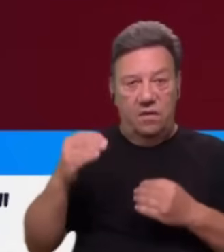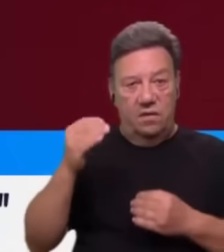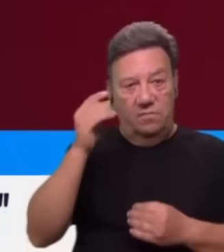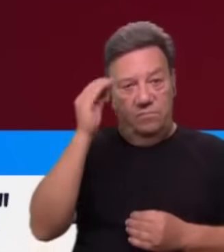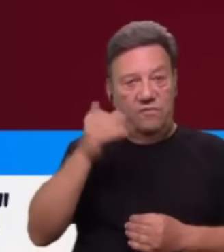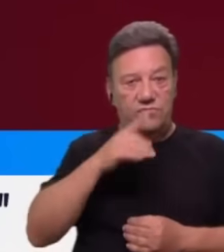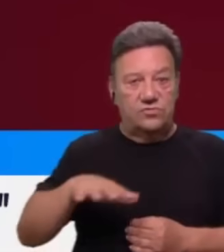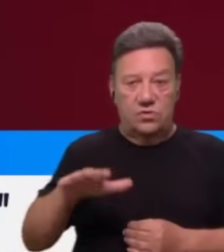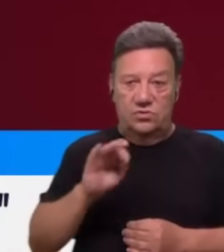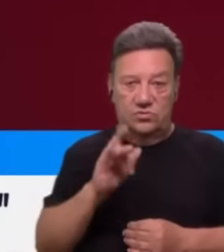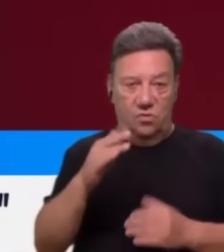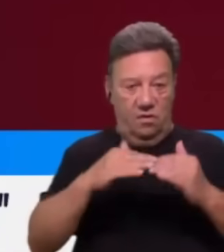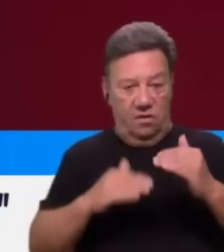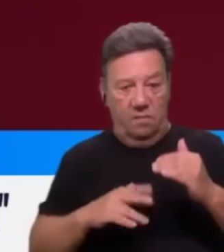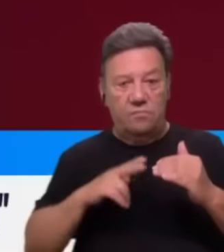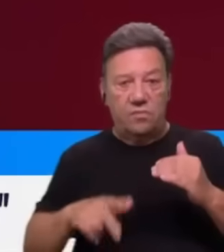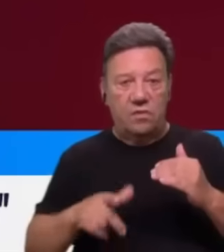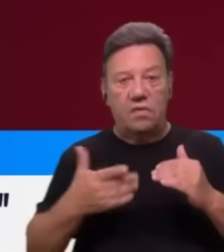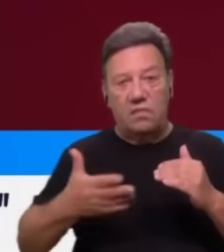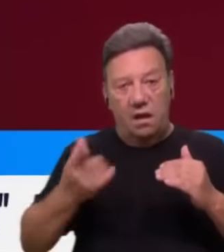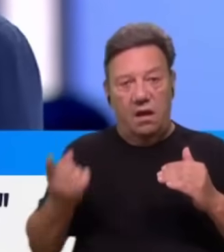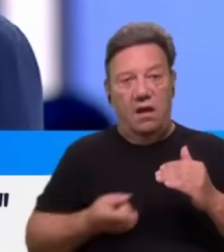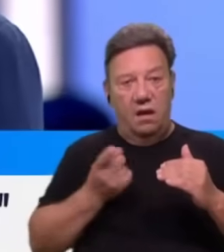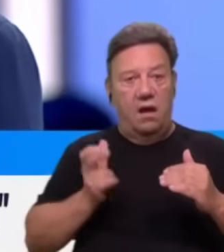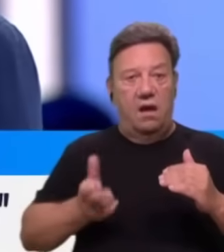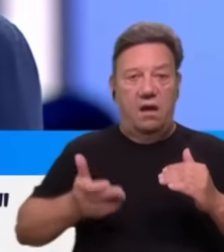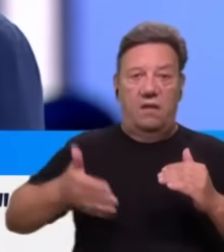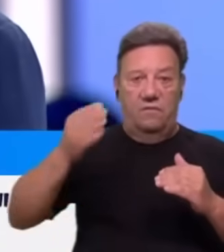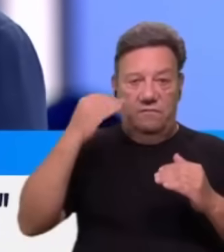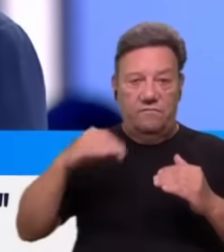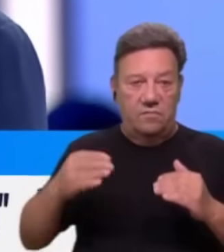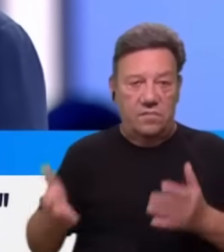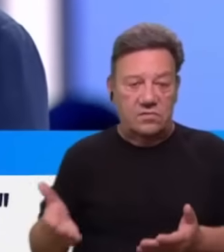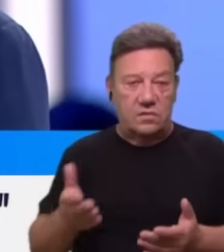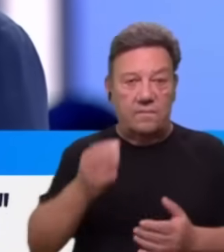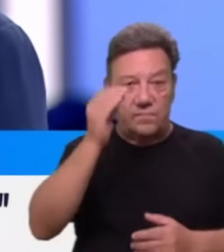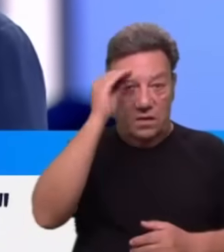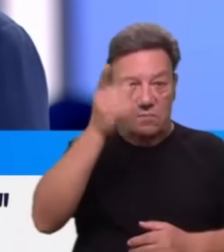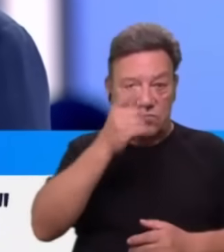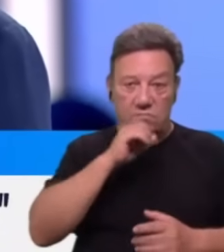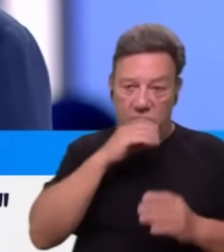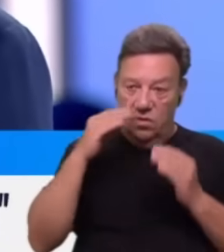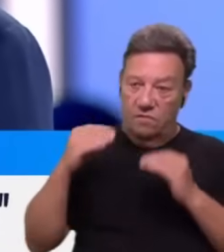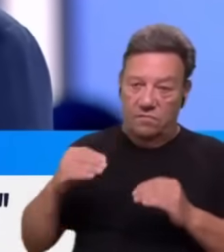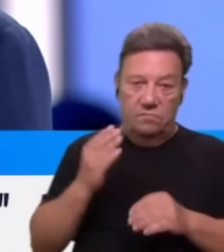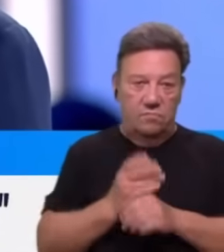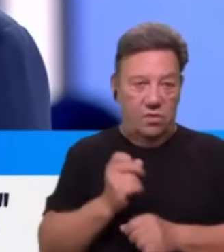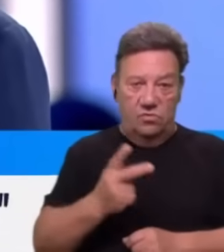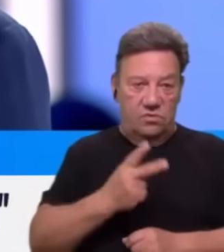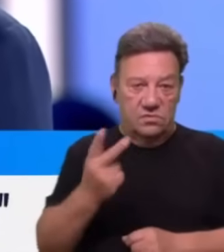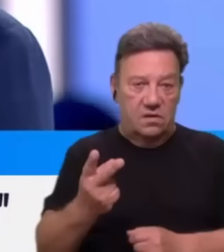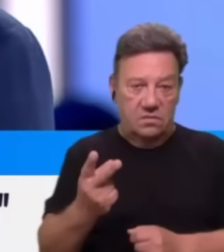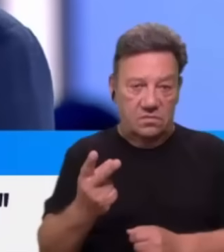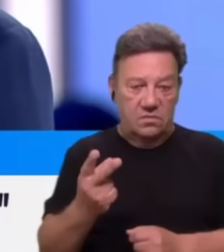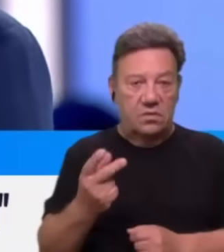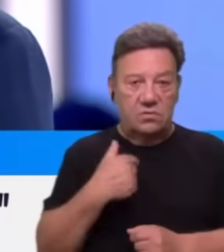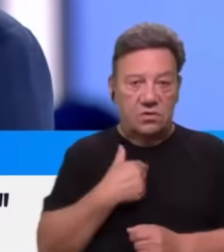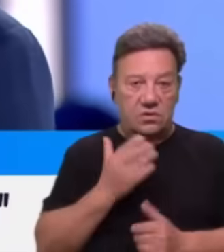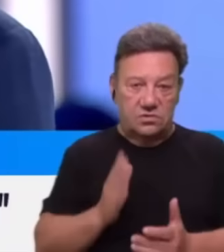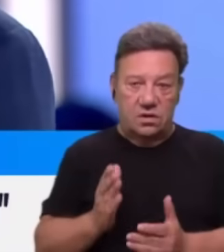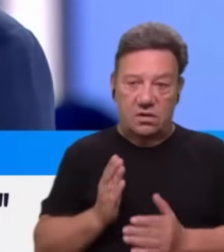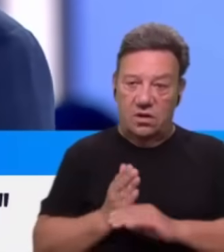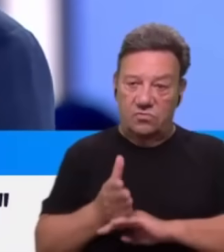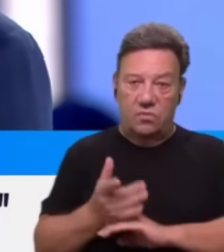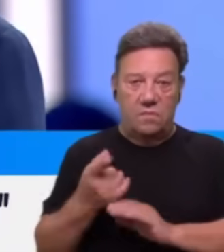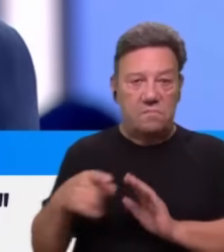sul do país vai demorar anos para essa formação Vamos lá ver um professor ah forma-se em dois anos e nós estamos a